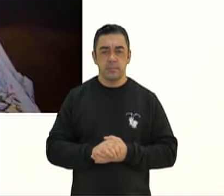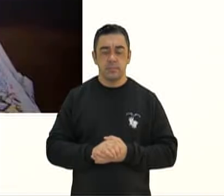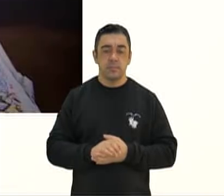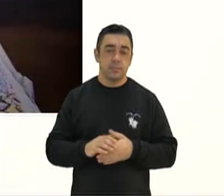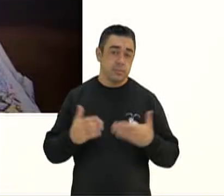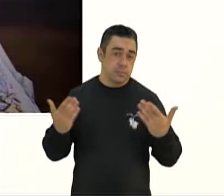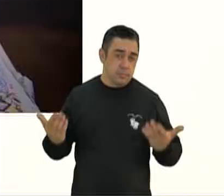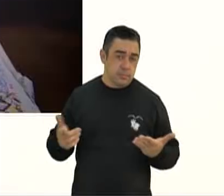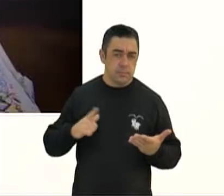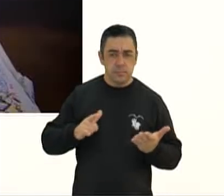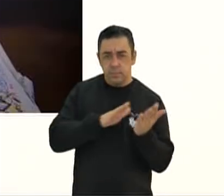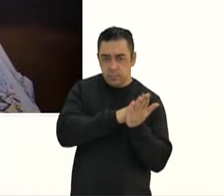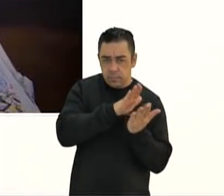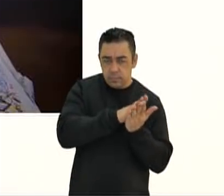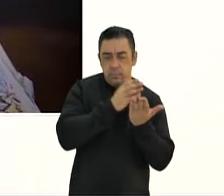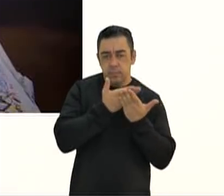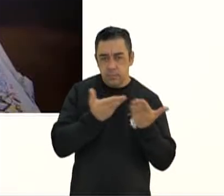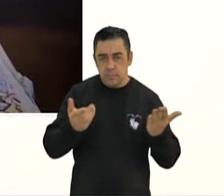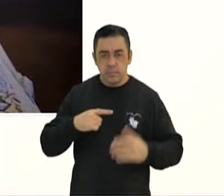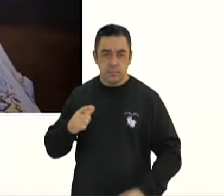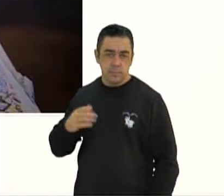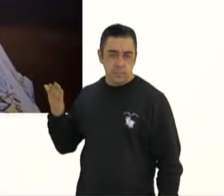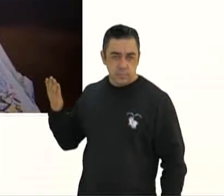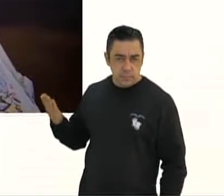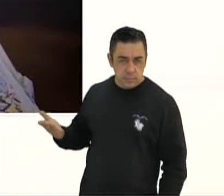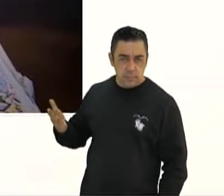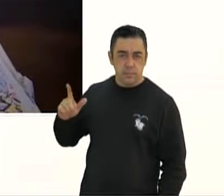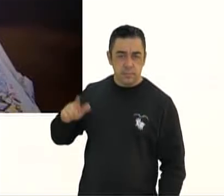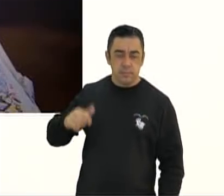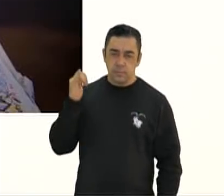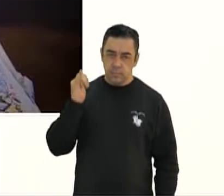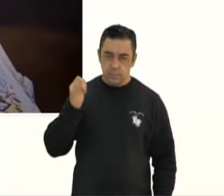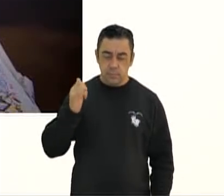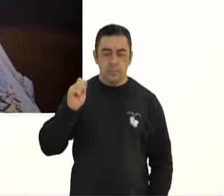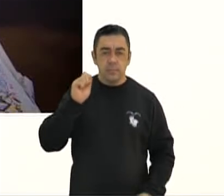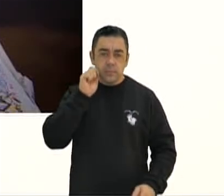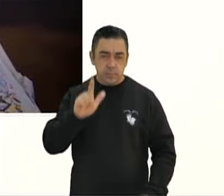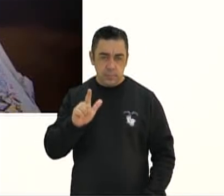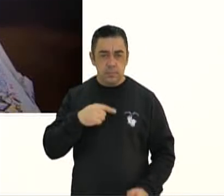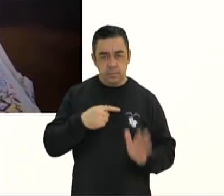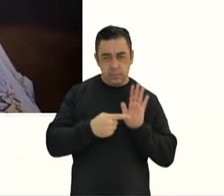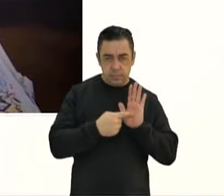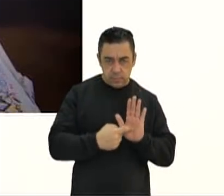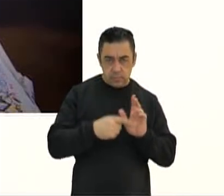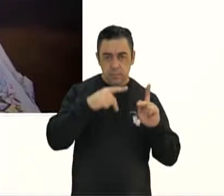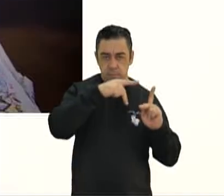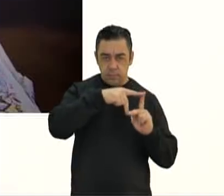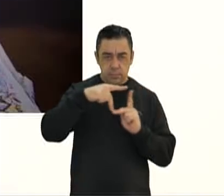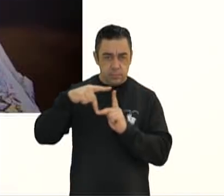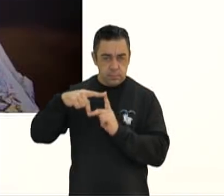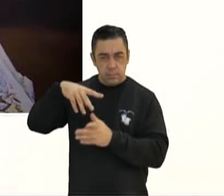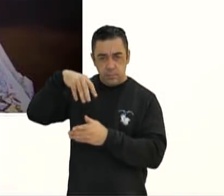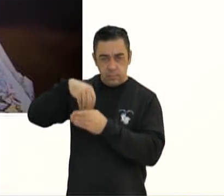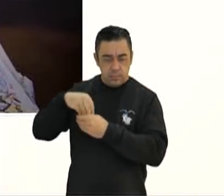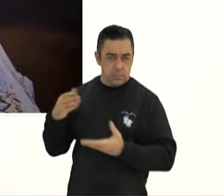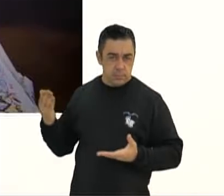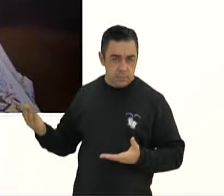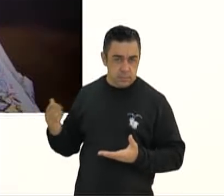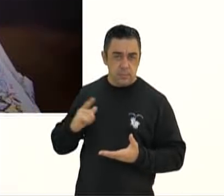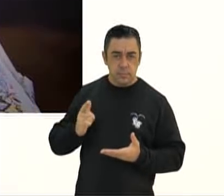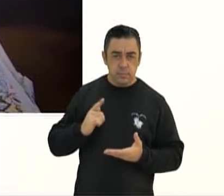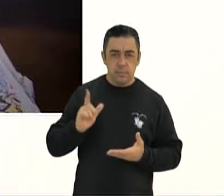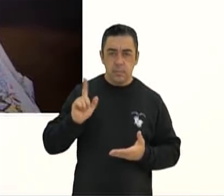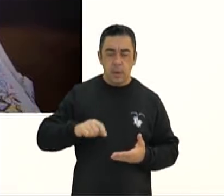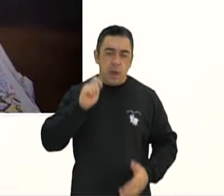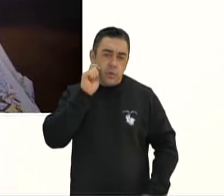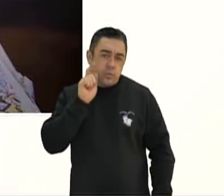Dentre as publicações que eu fiz, a gente tem essa aqui, que é Relatos Azuis, né? E eu queria mostrar uma tira específica aqui dentro dela. Ela é toda feita em tons